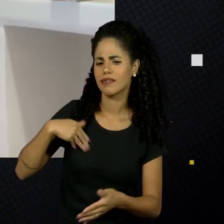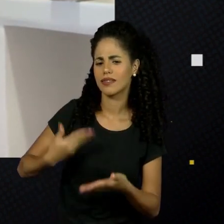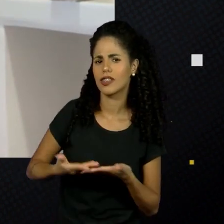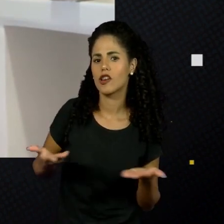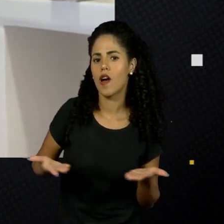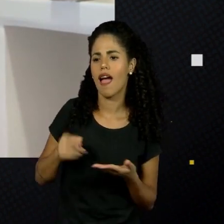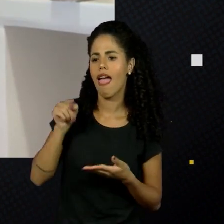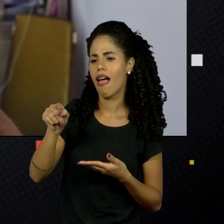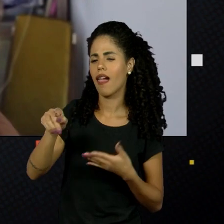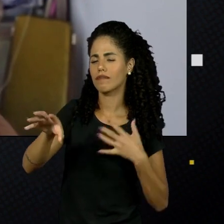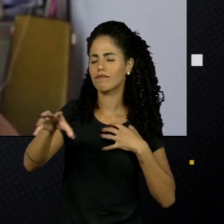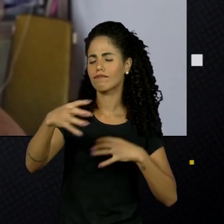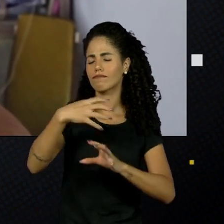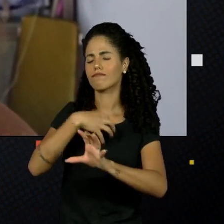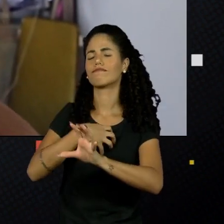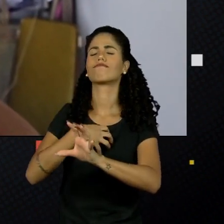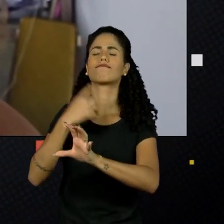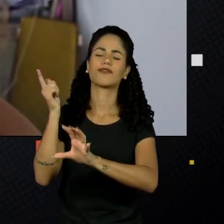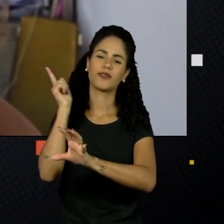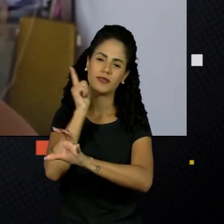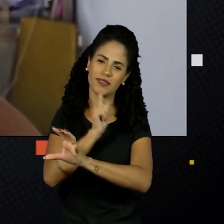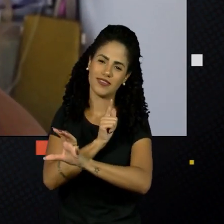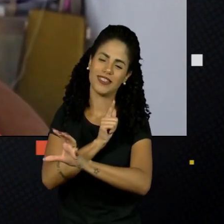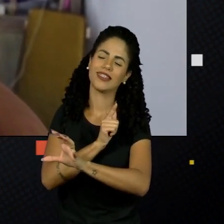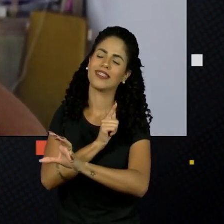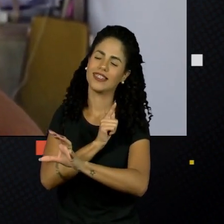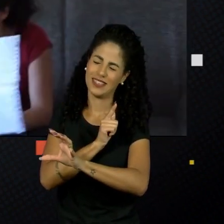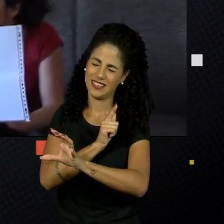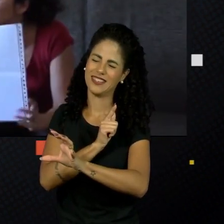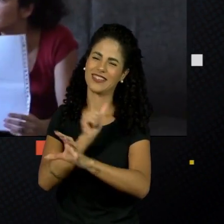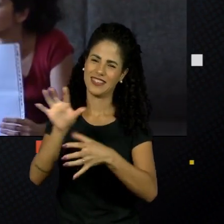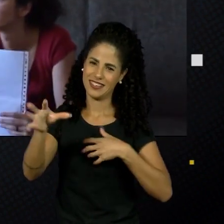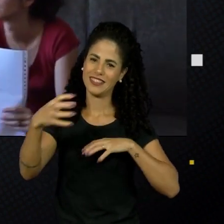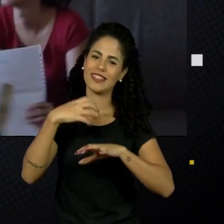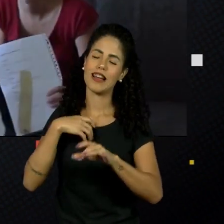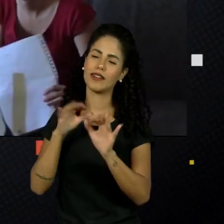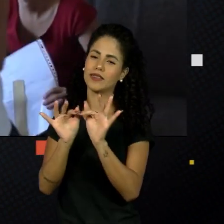é humana e simples, né?